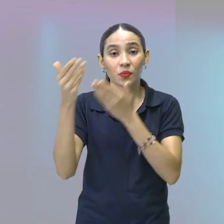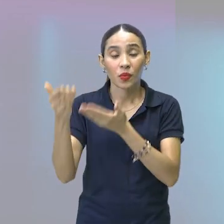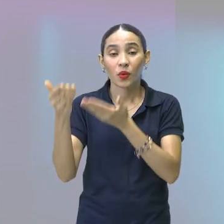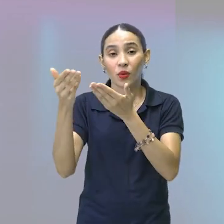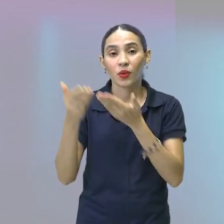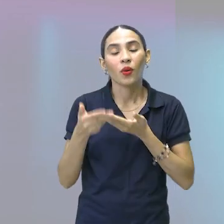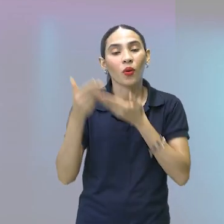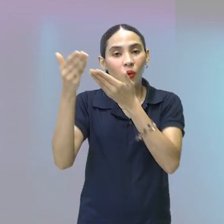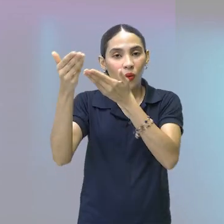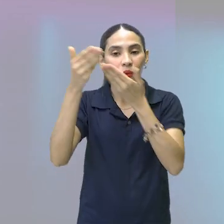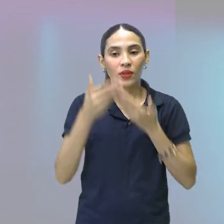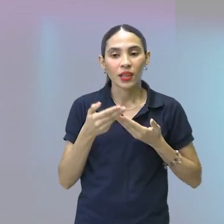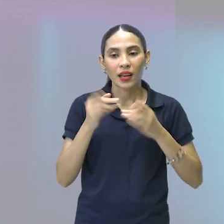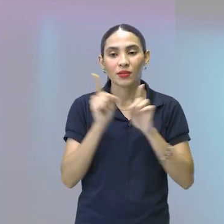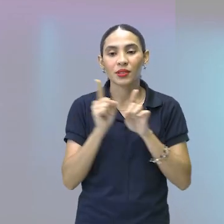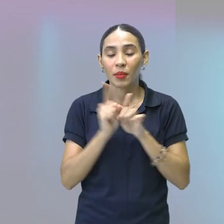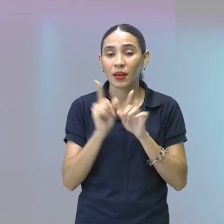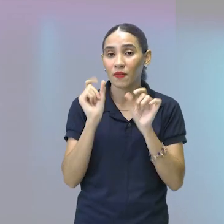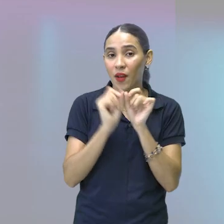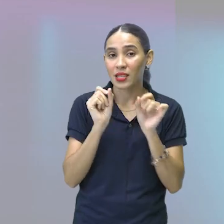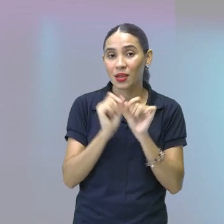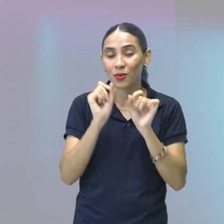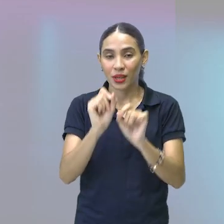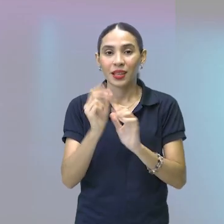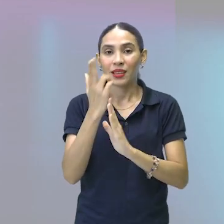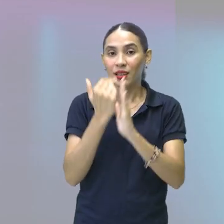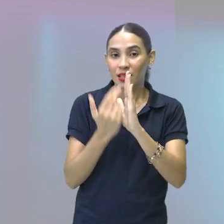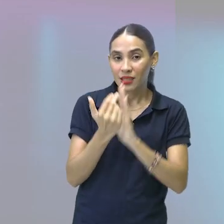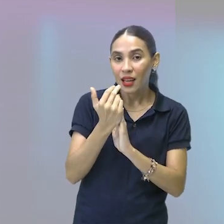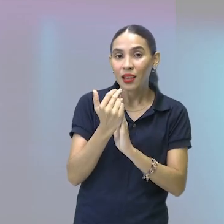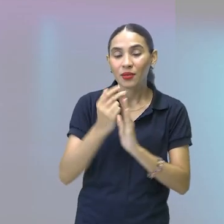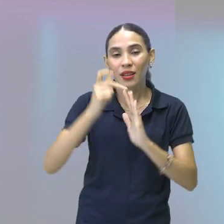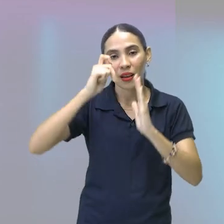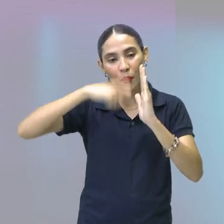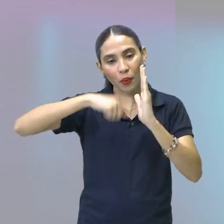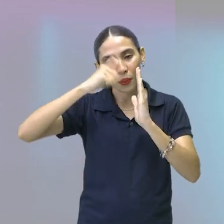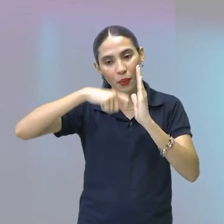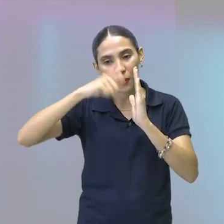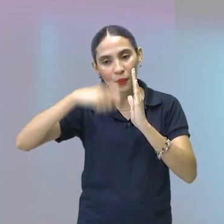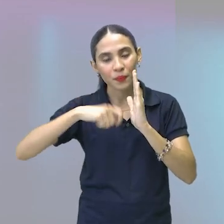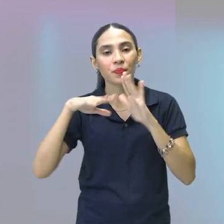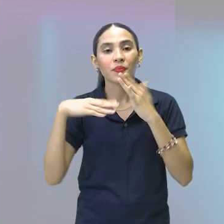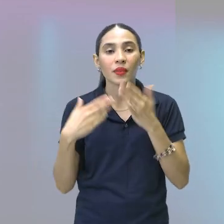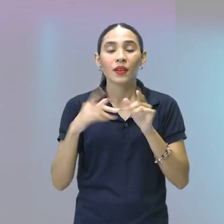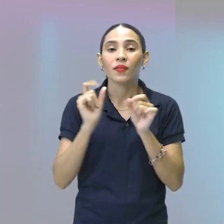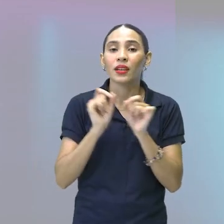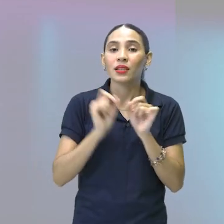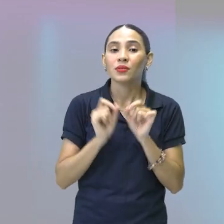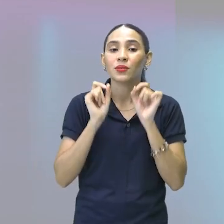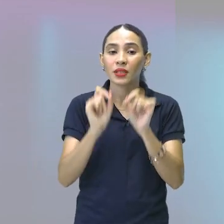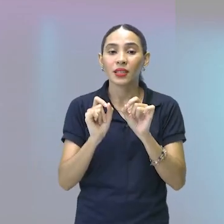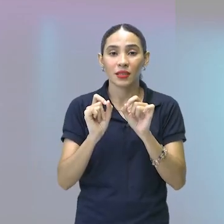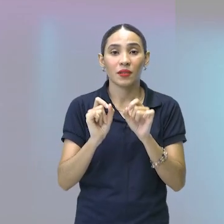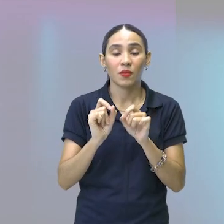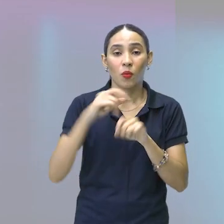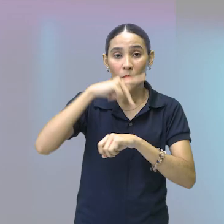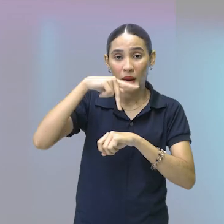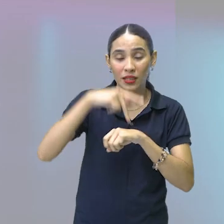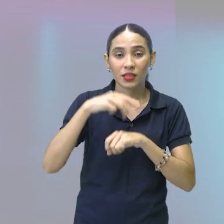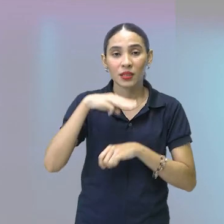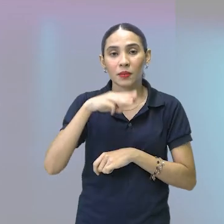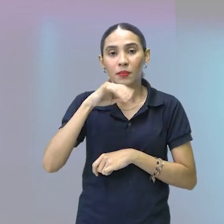foram convidados para fazer as suas obras, os seus grafites. E isso fez com que